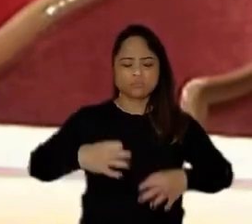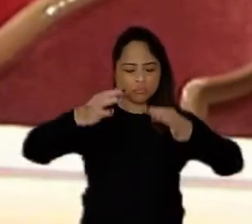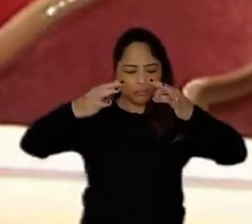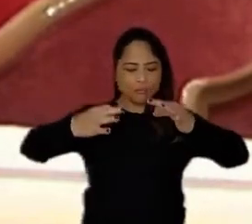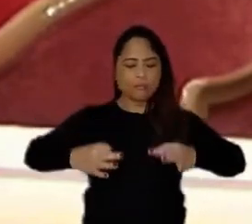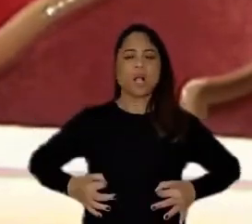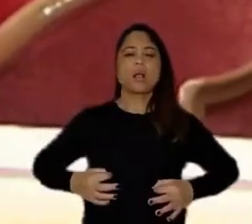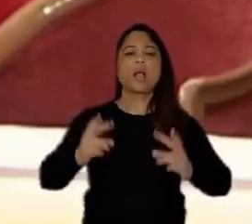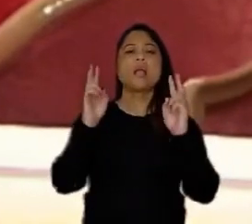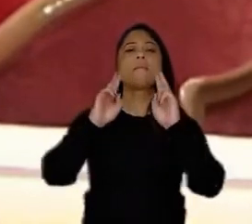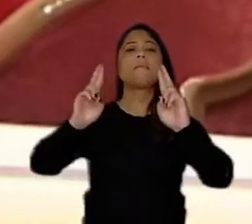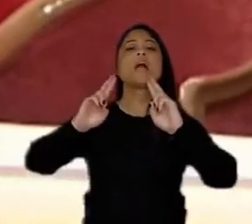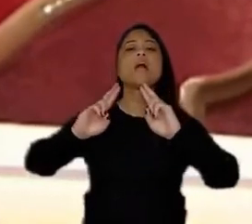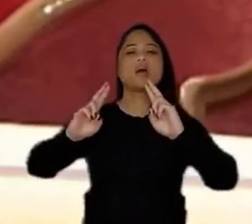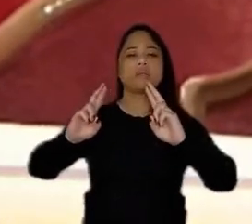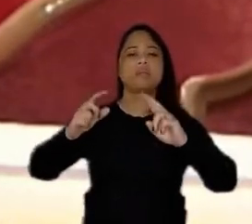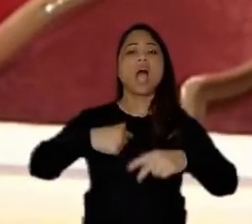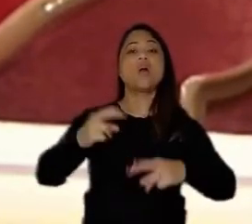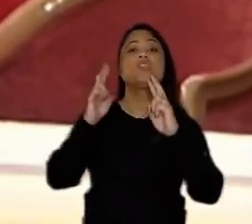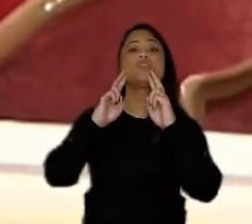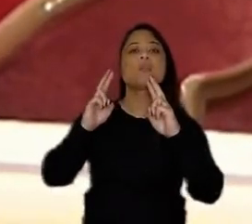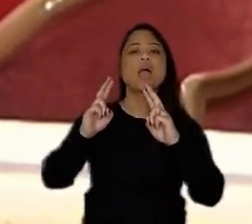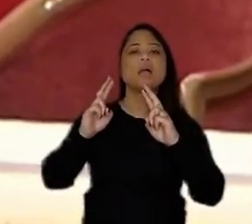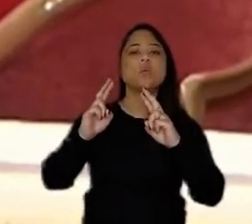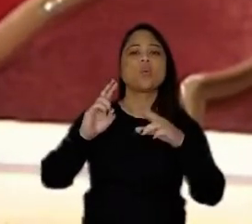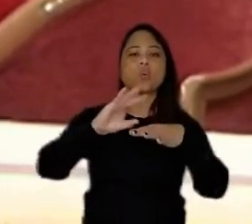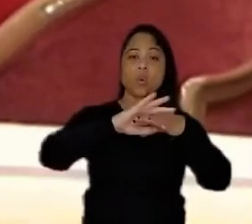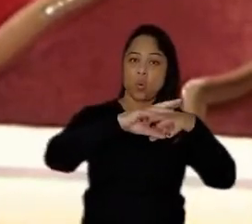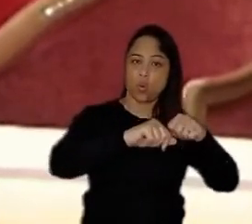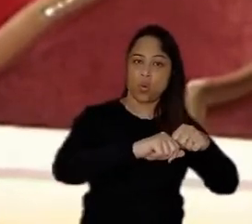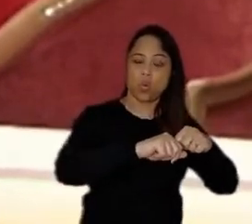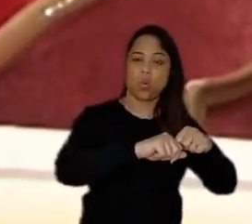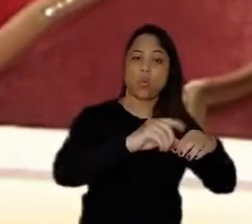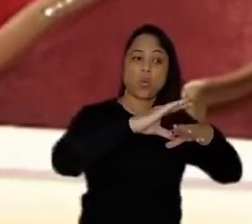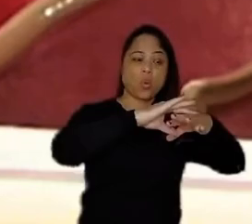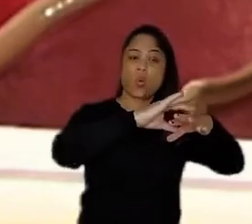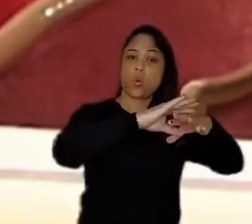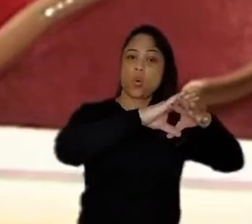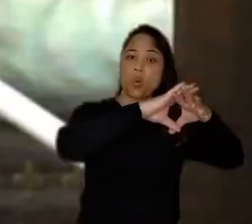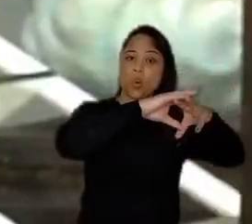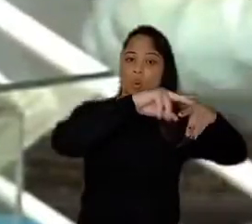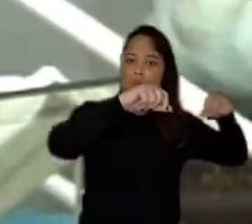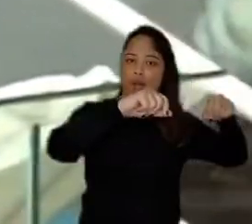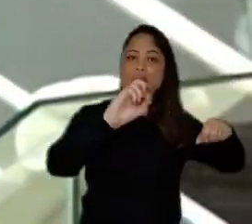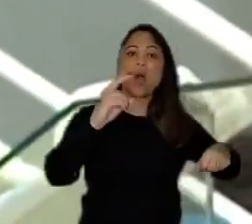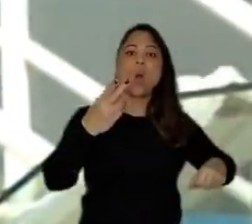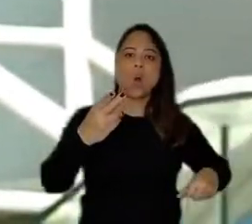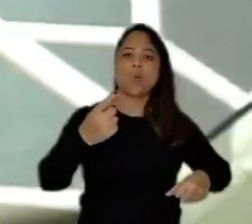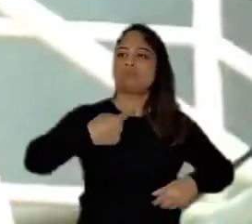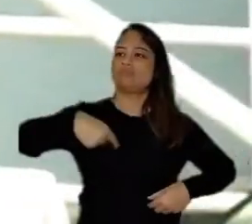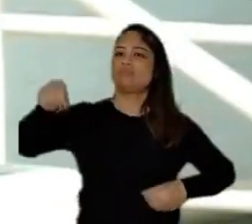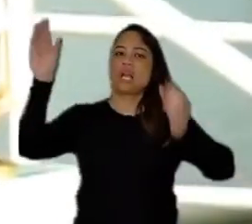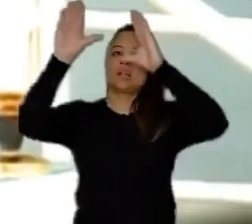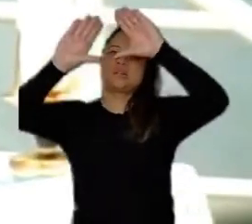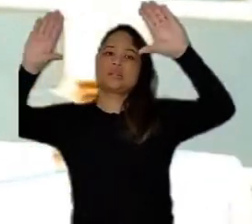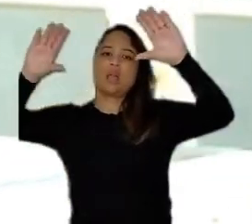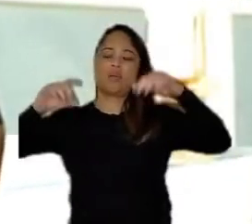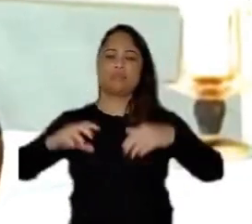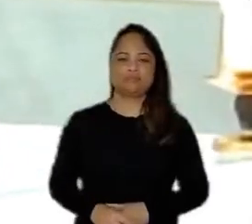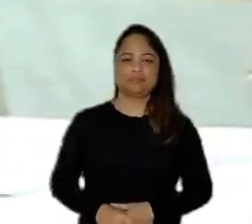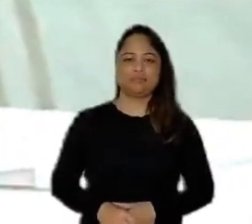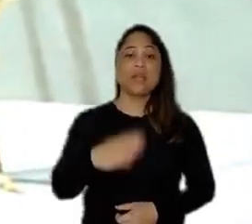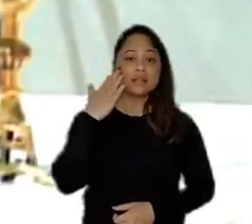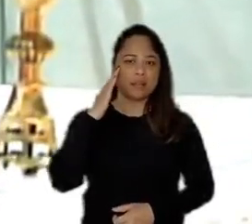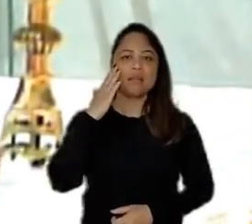esperança, ou pela cura, ou pelo céu. Então quando você tem um sentimento, você não é